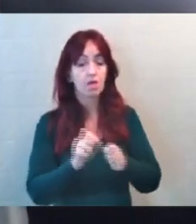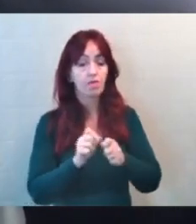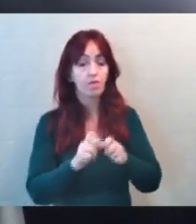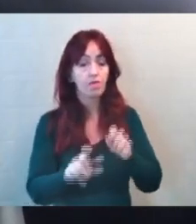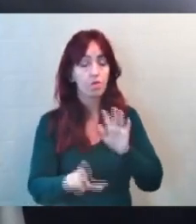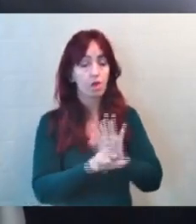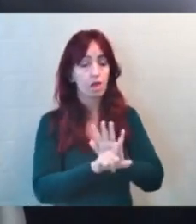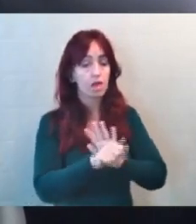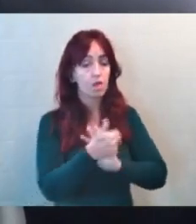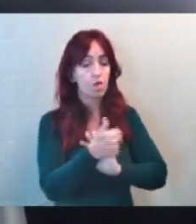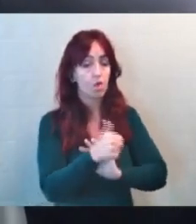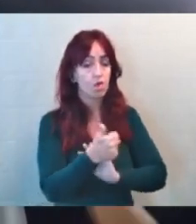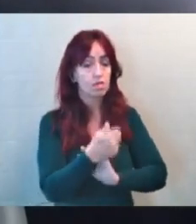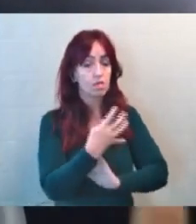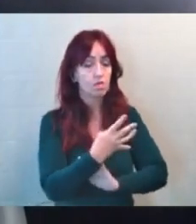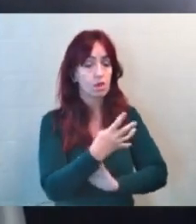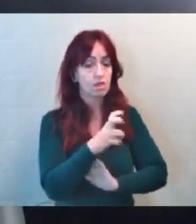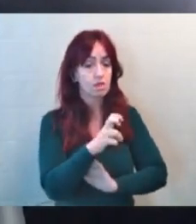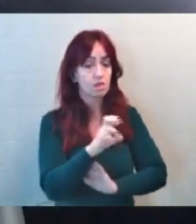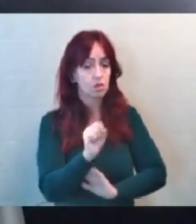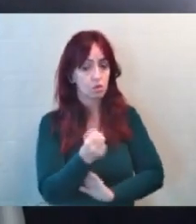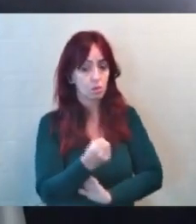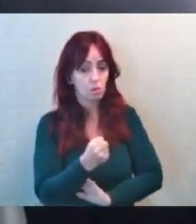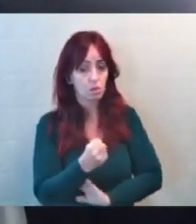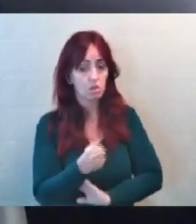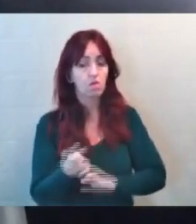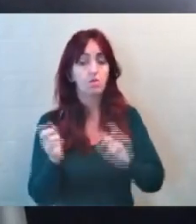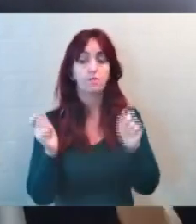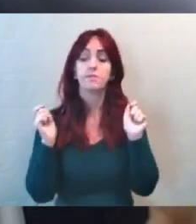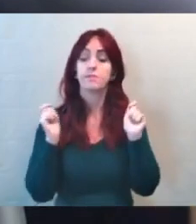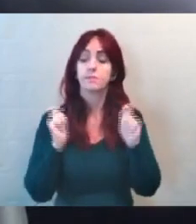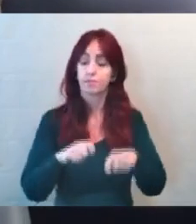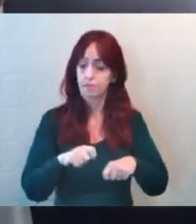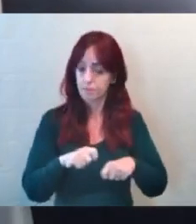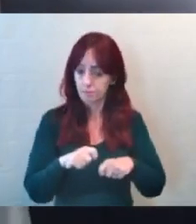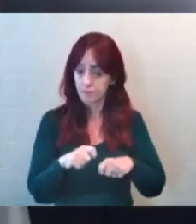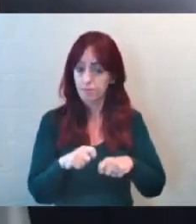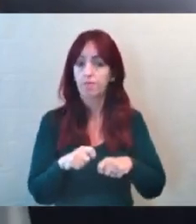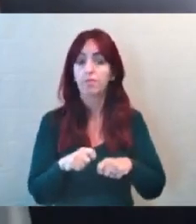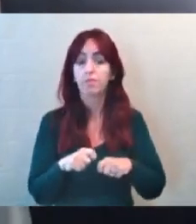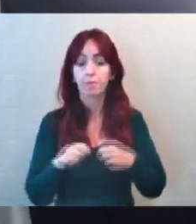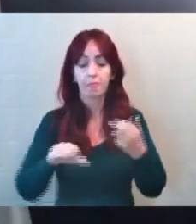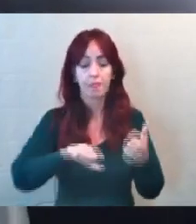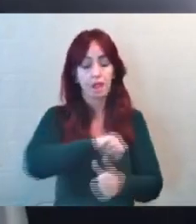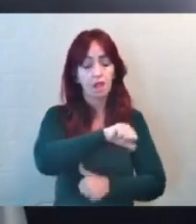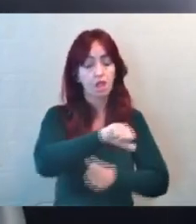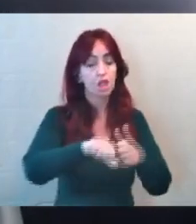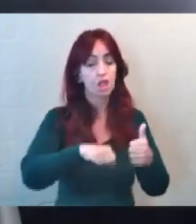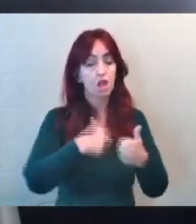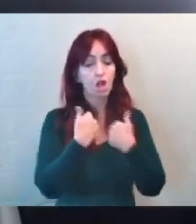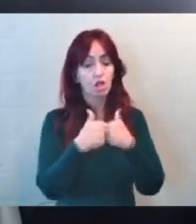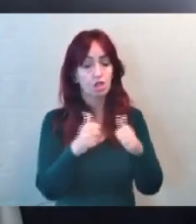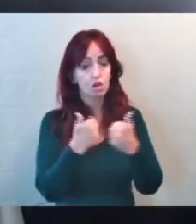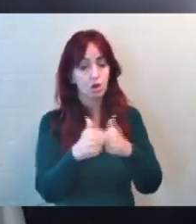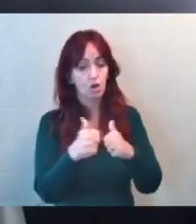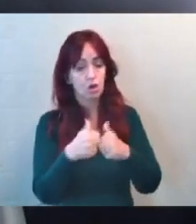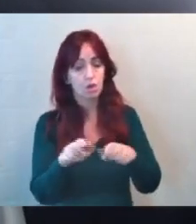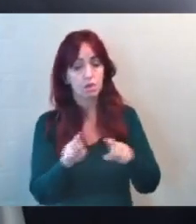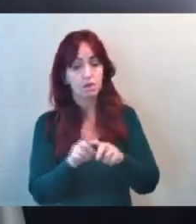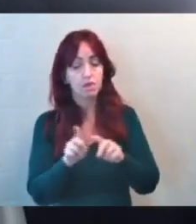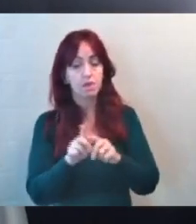a Lei 11.458, que possibilita a renovação da frota e a